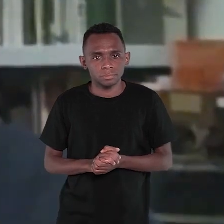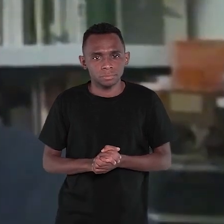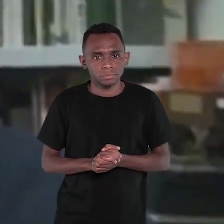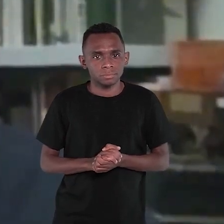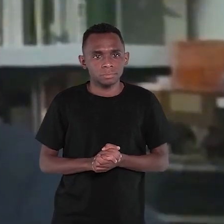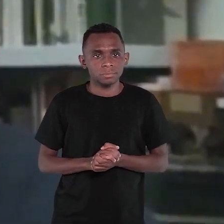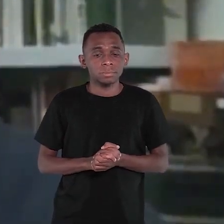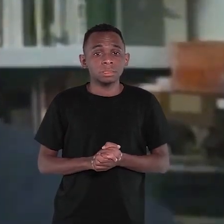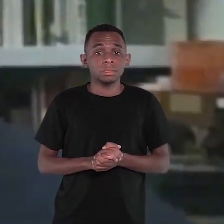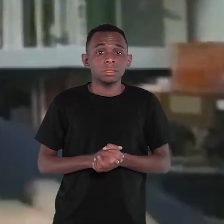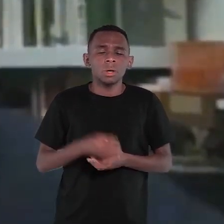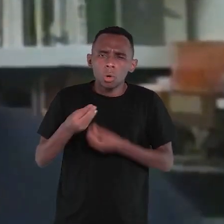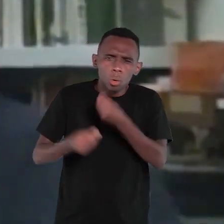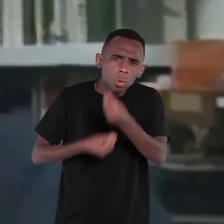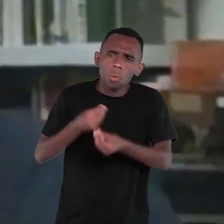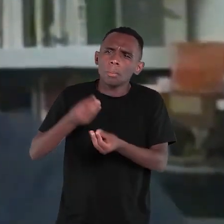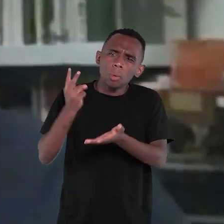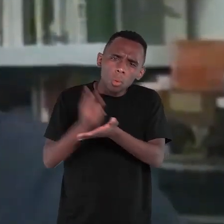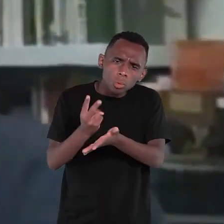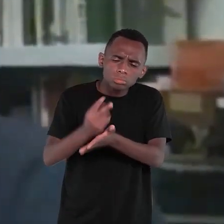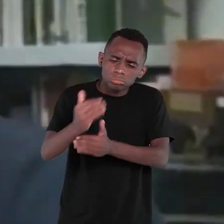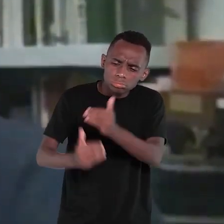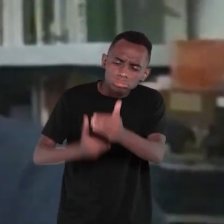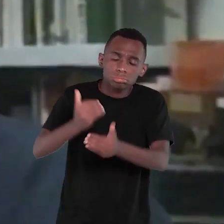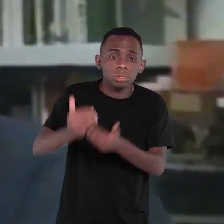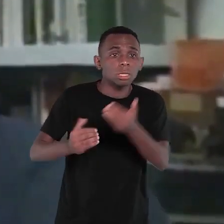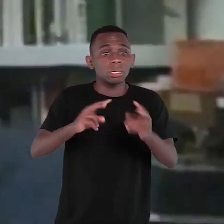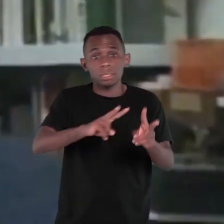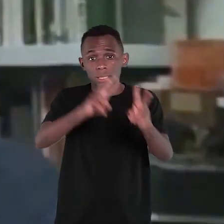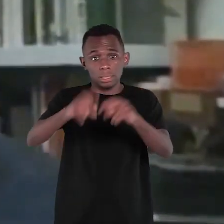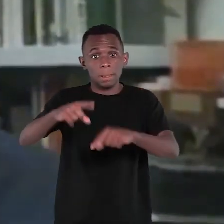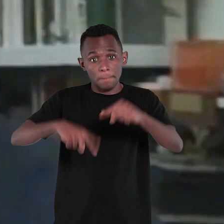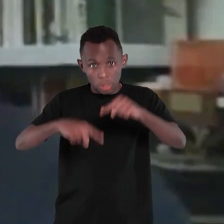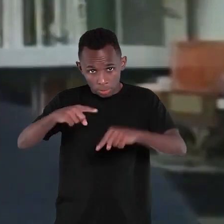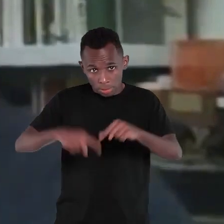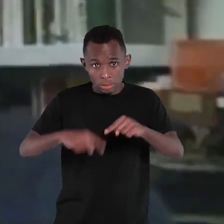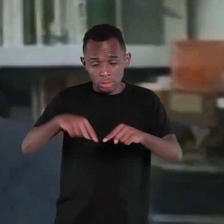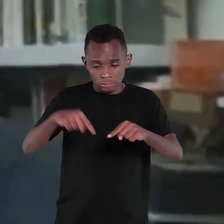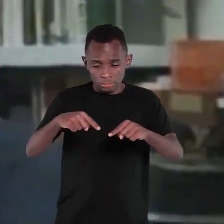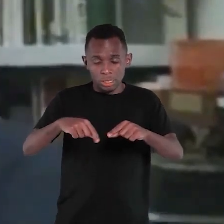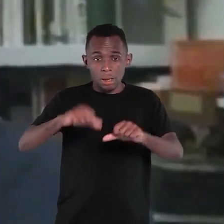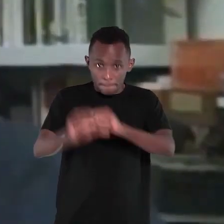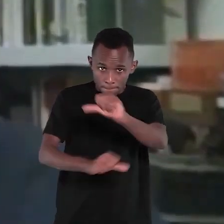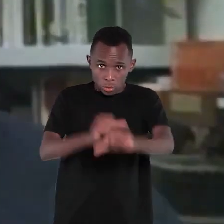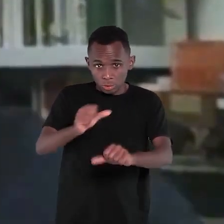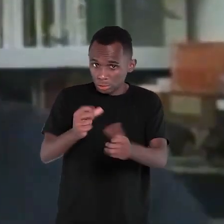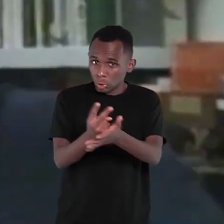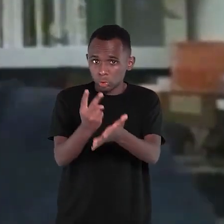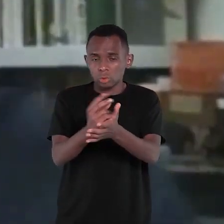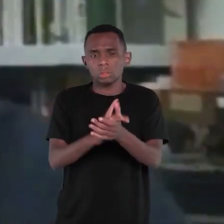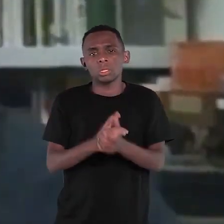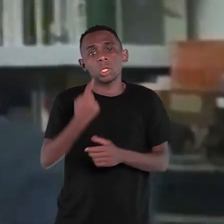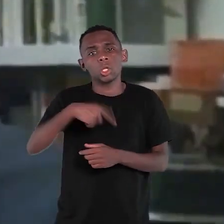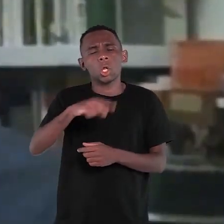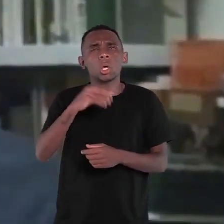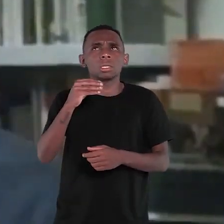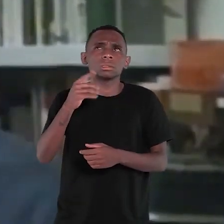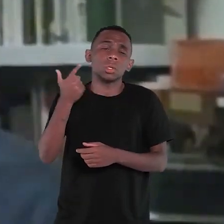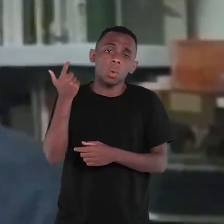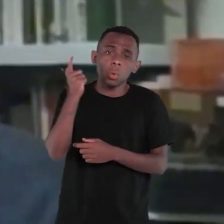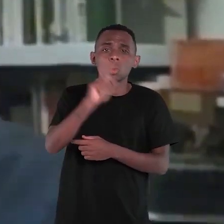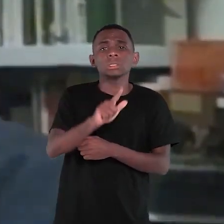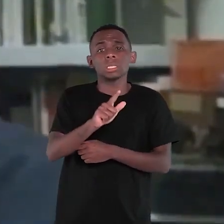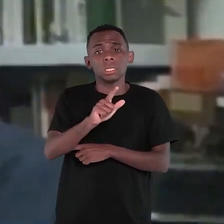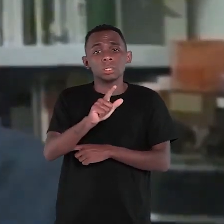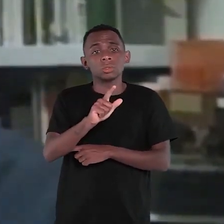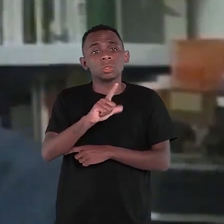vamos dizer, atualizado com respeito a esses equipamentos, né? A gente tem conseguido, quer dizer, nós